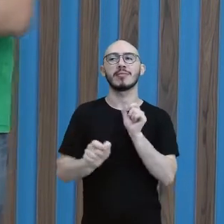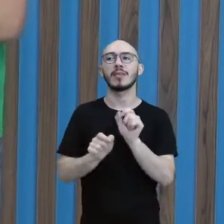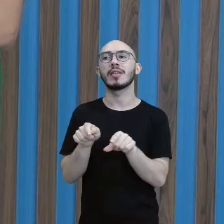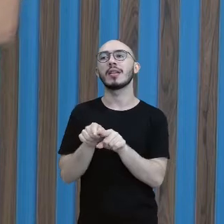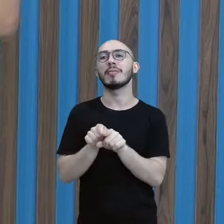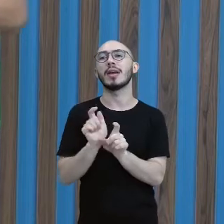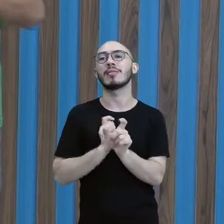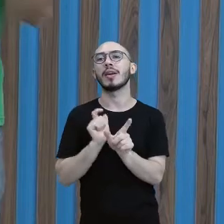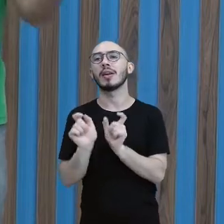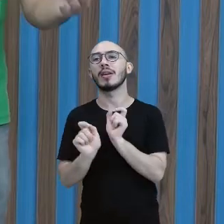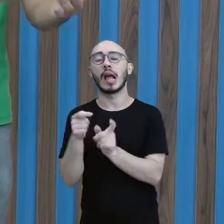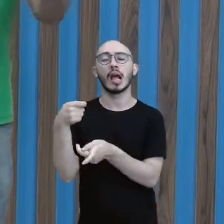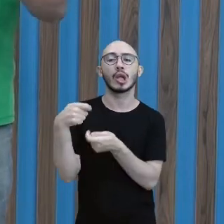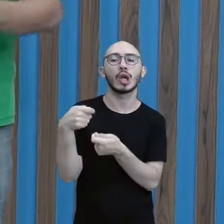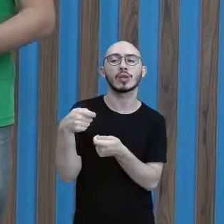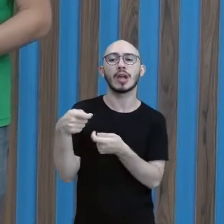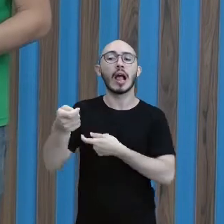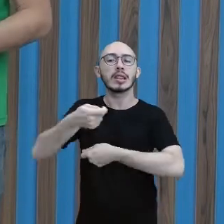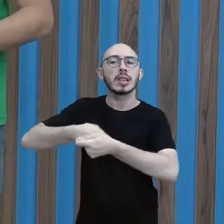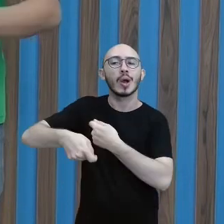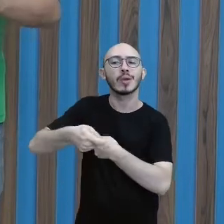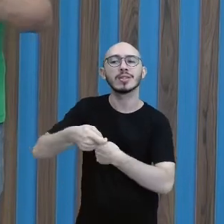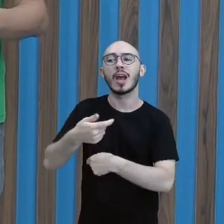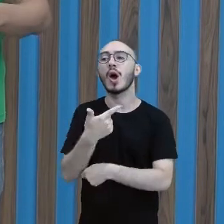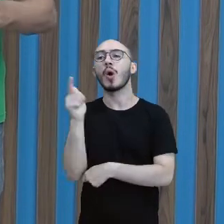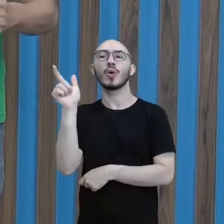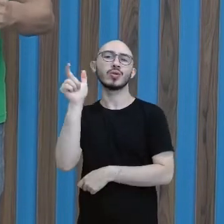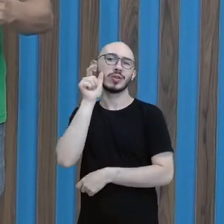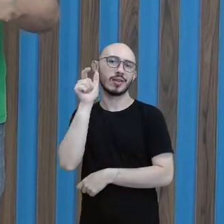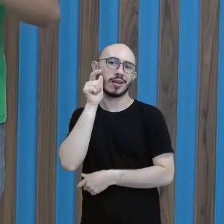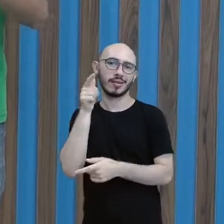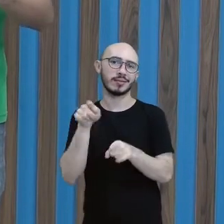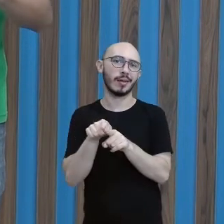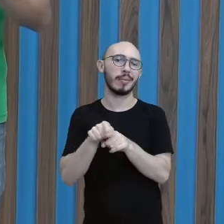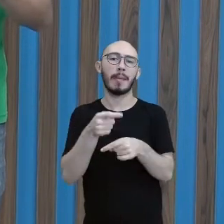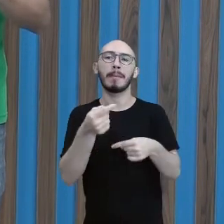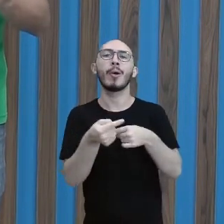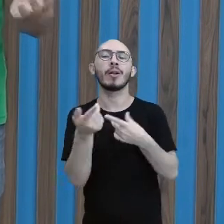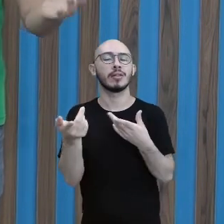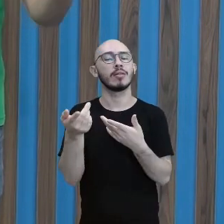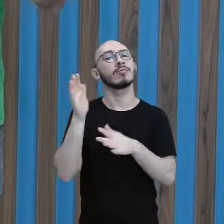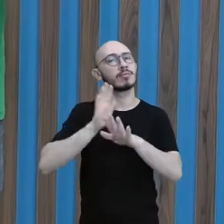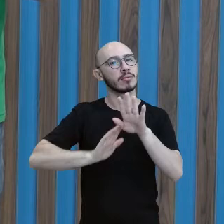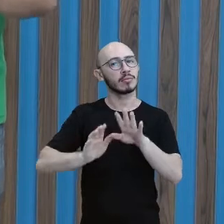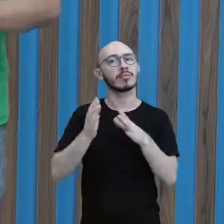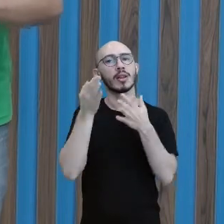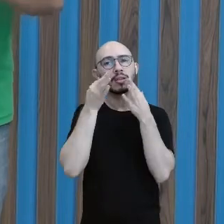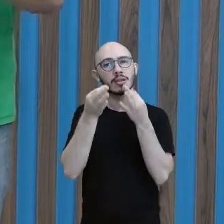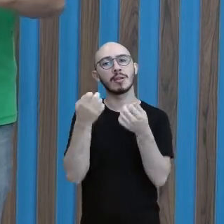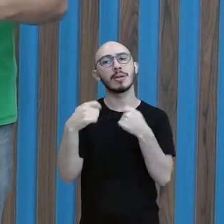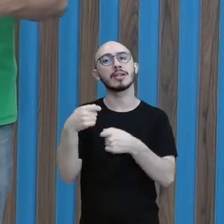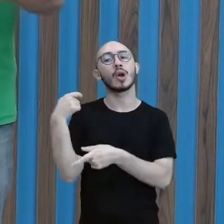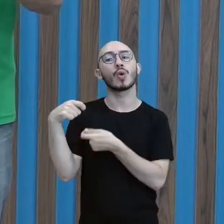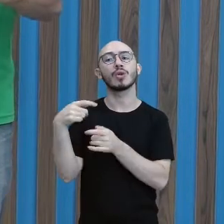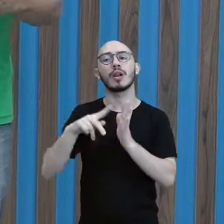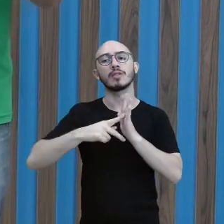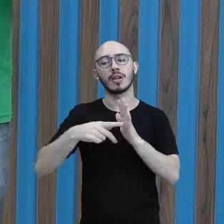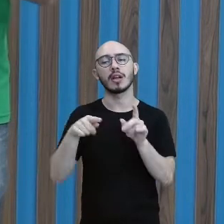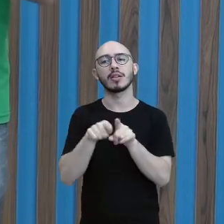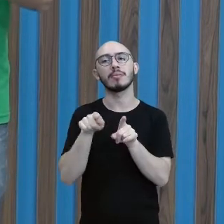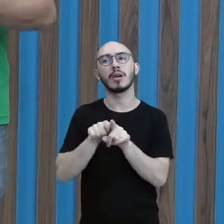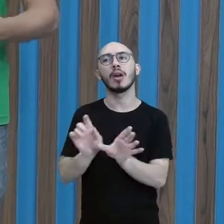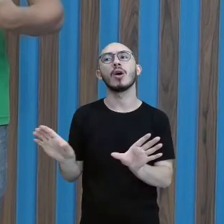negocia não com os trabalhadores, mas com outros interesses. Então, quer dizer, dentro de um processo democrático é importante controlar os sindicatos, ou